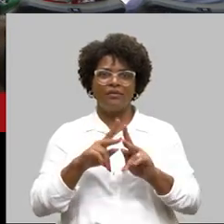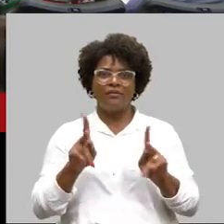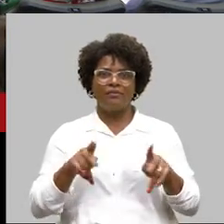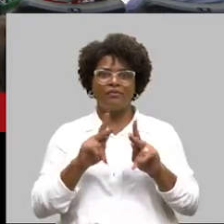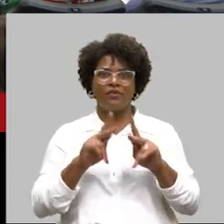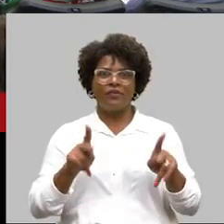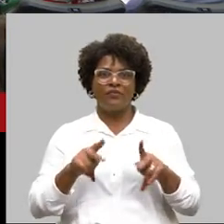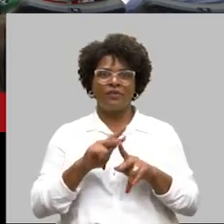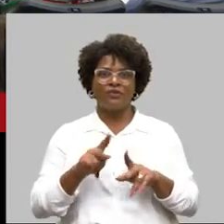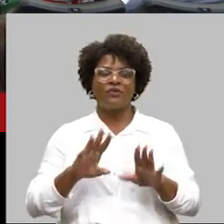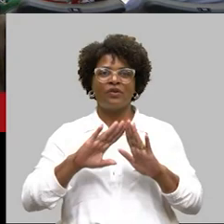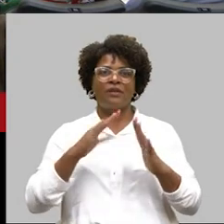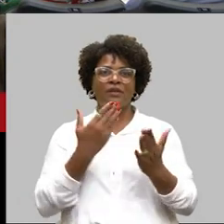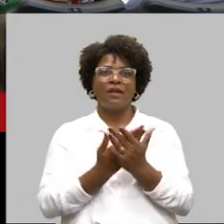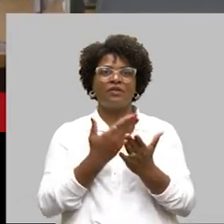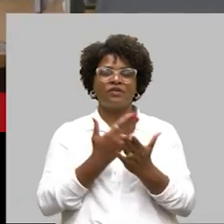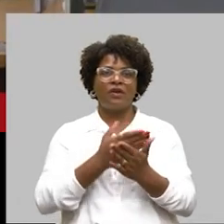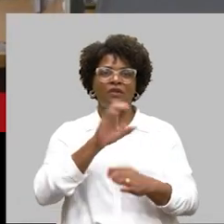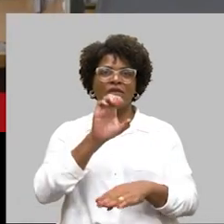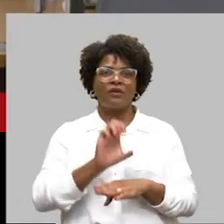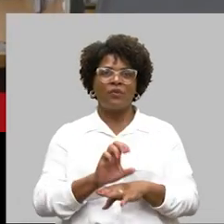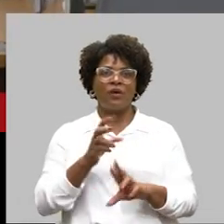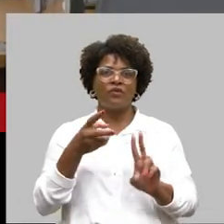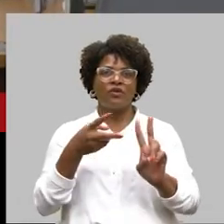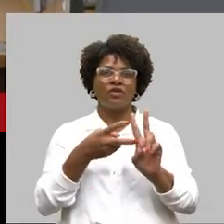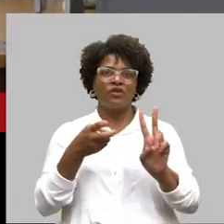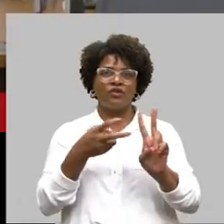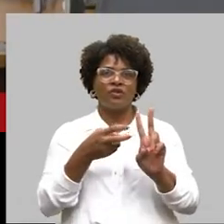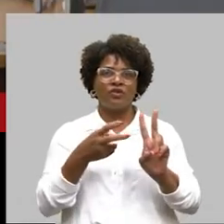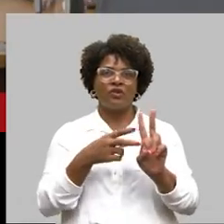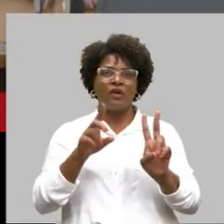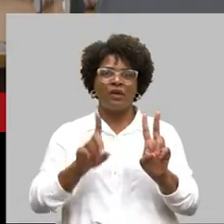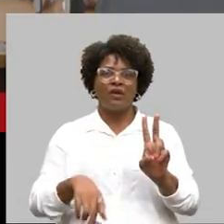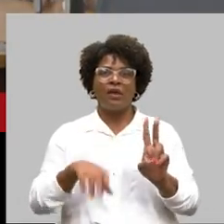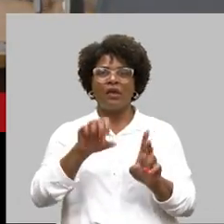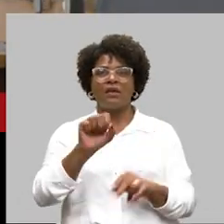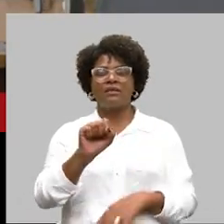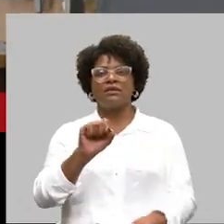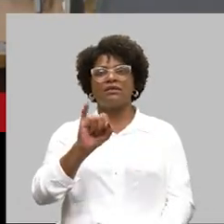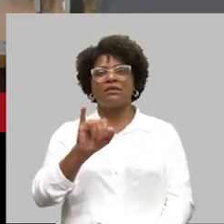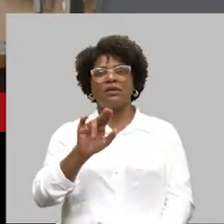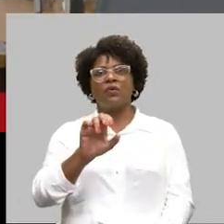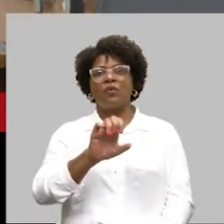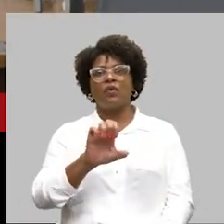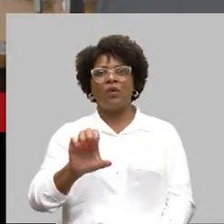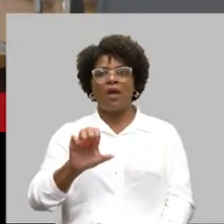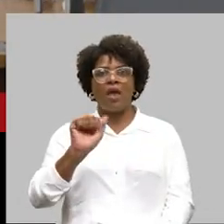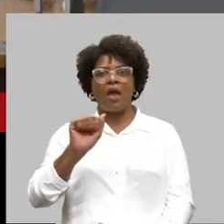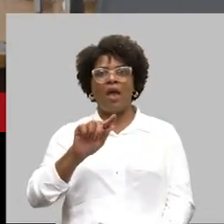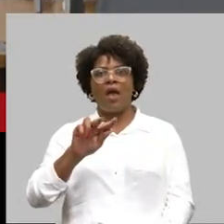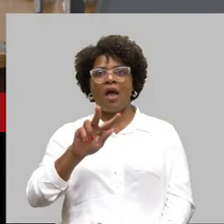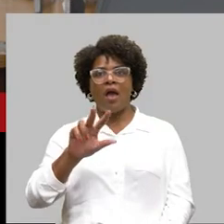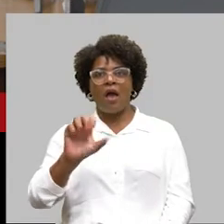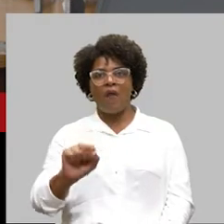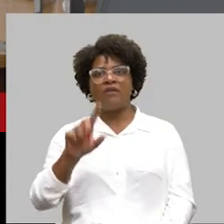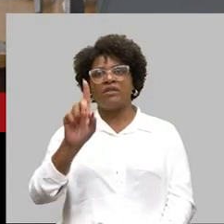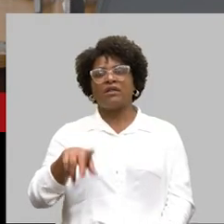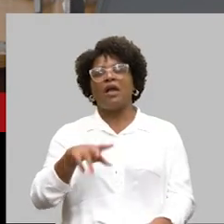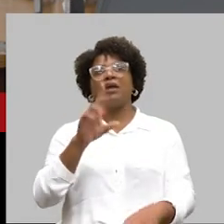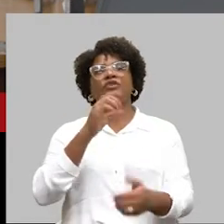muan mim representando si Alves BR Professor diretor da Escola Estadual indígena